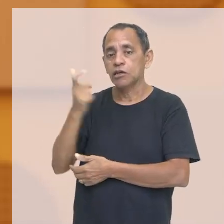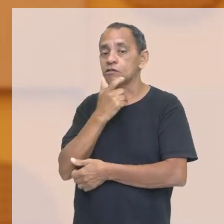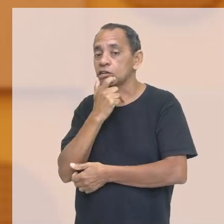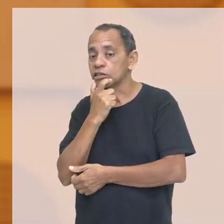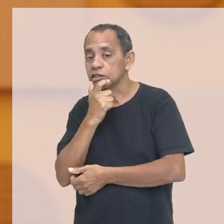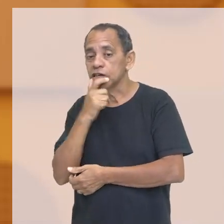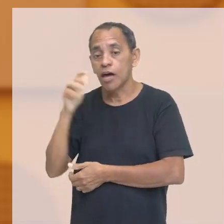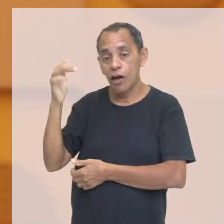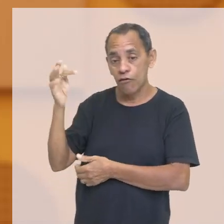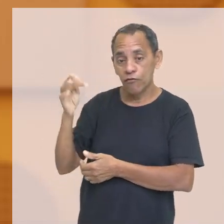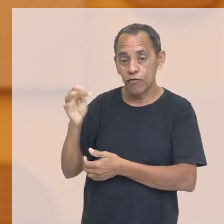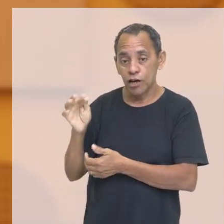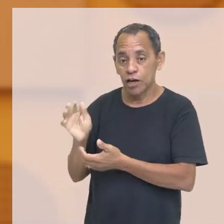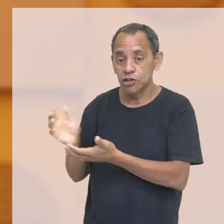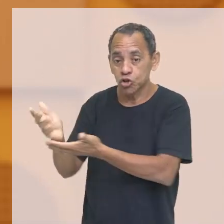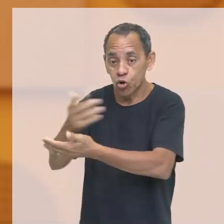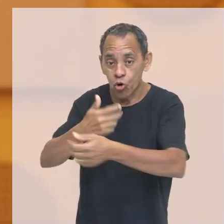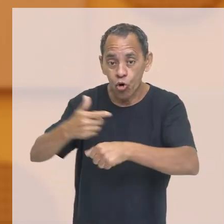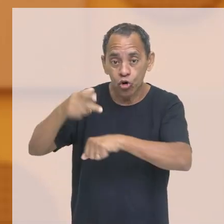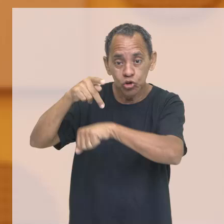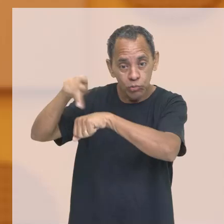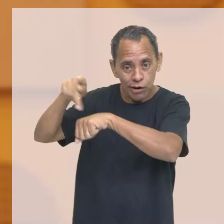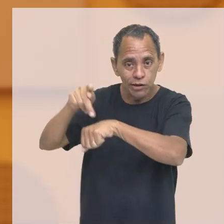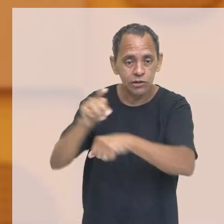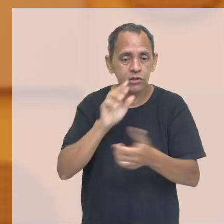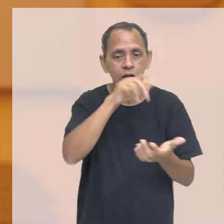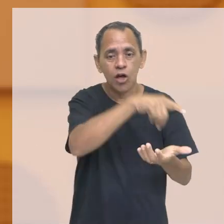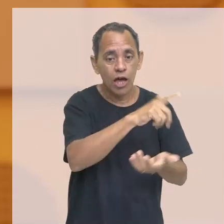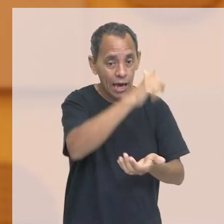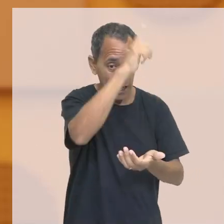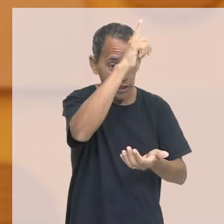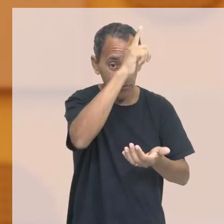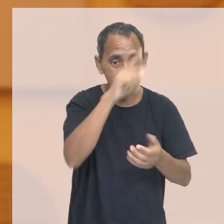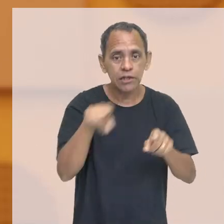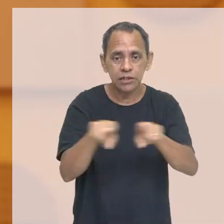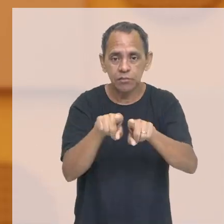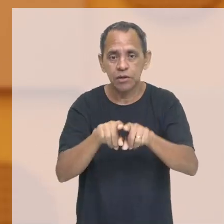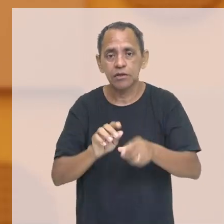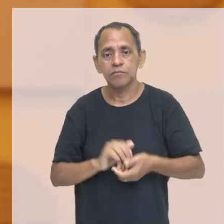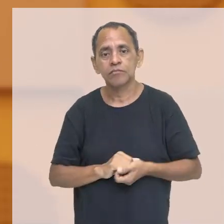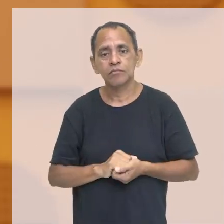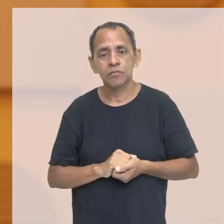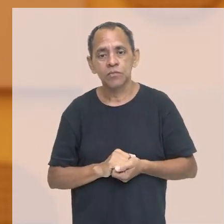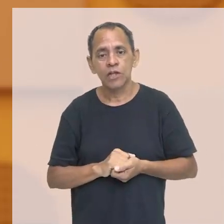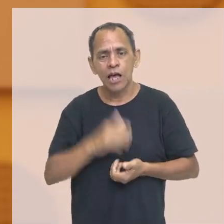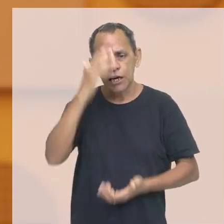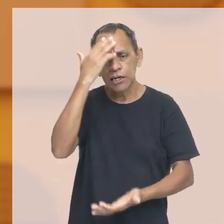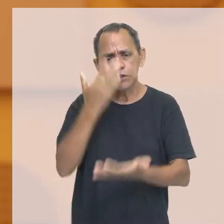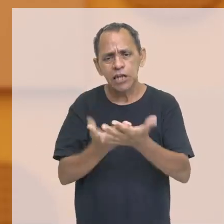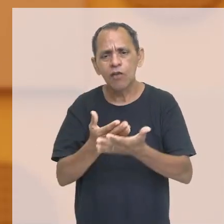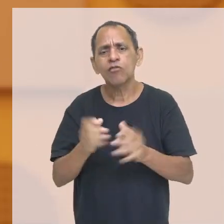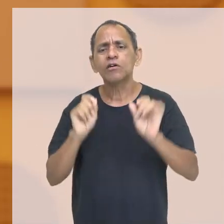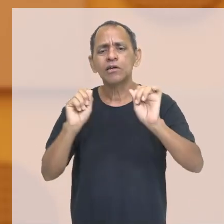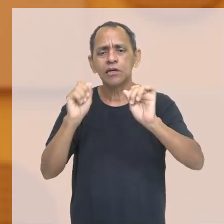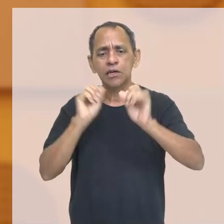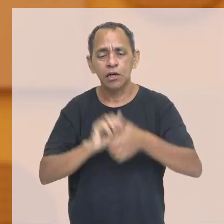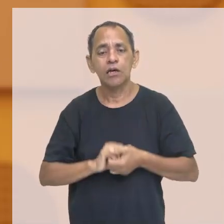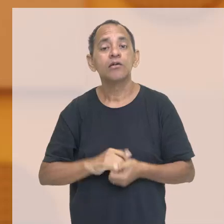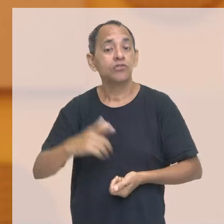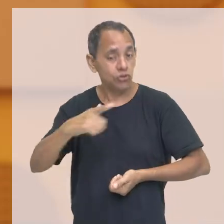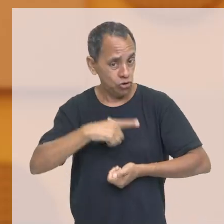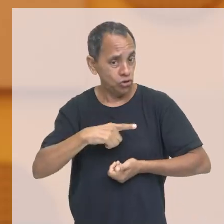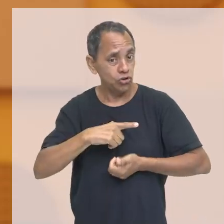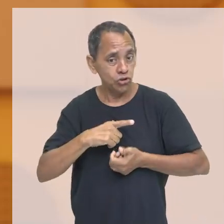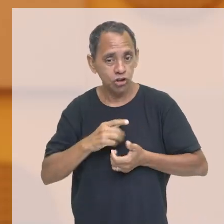a Alemanha e seus comparsas. Gente, tudo estava levando a crer que, de fato, ia acontecer um conflito armado